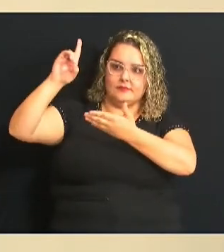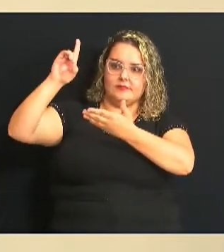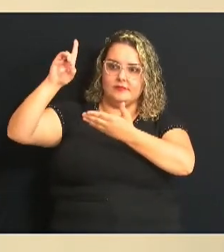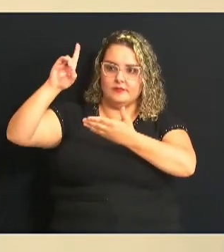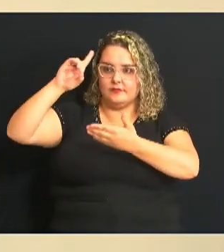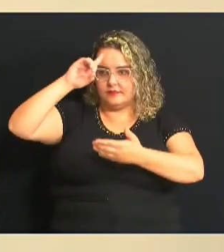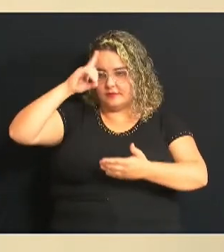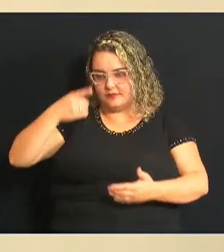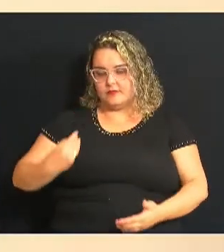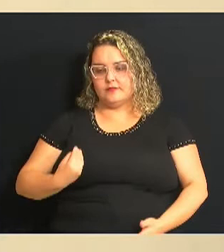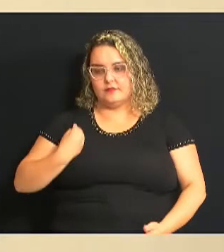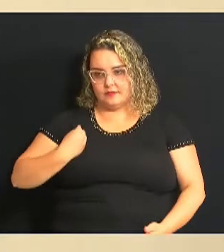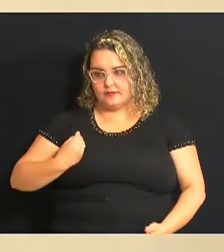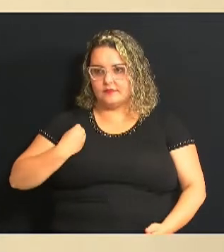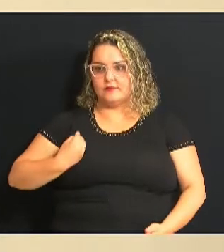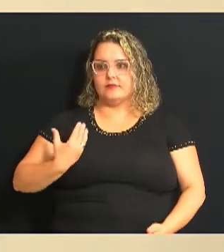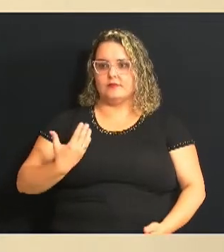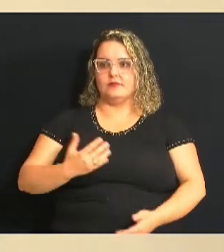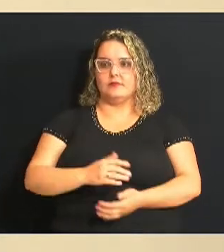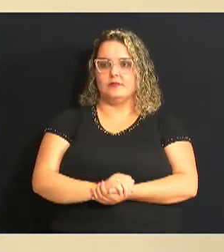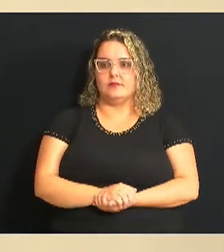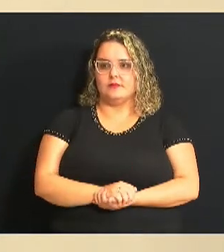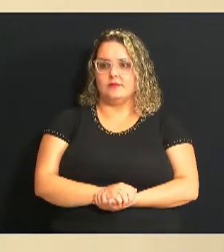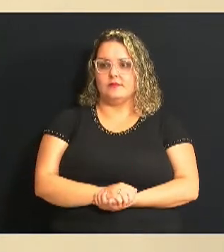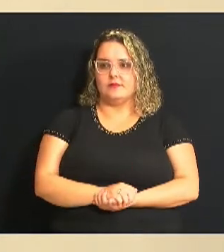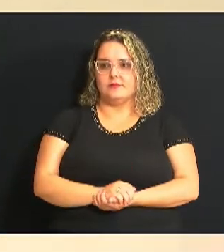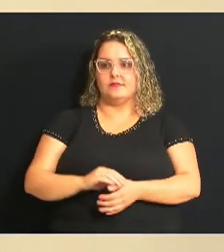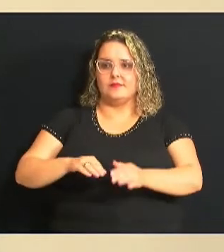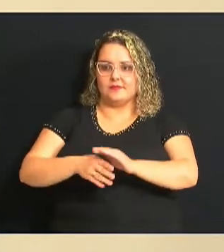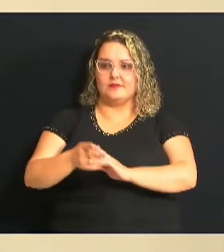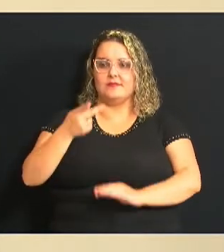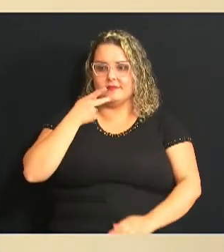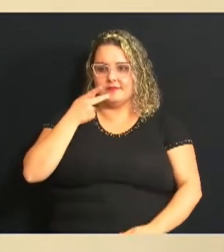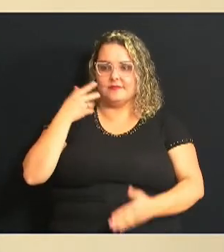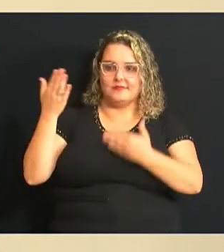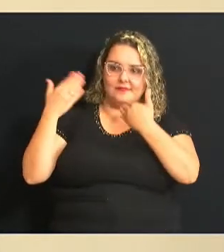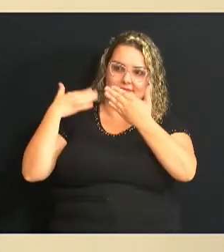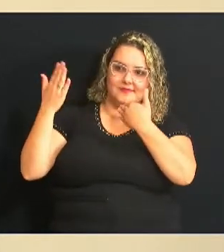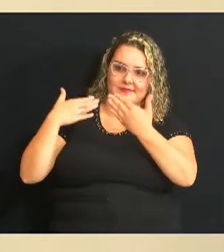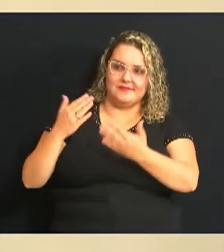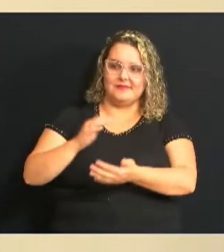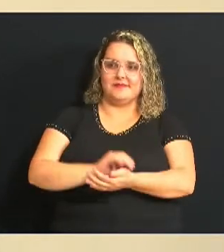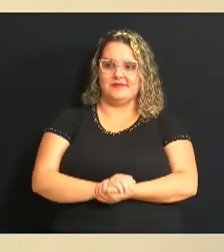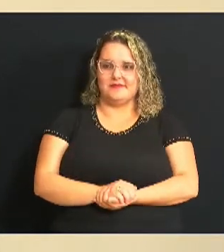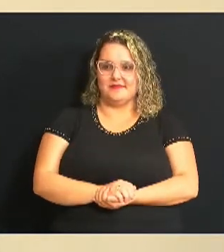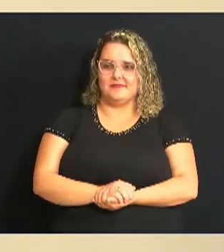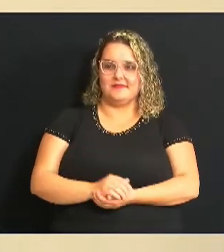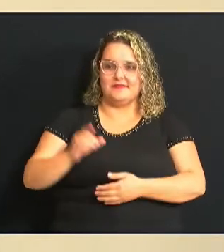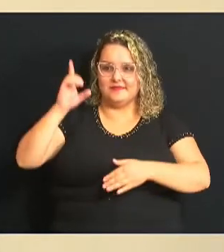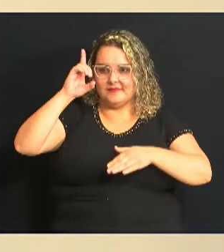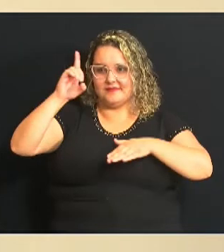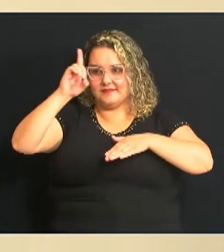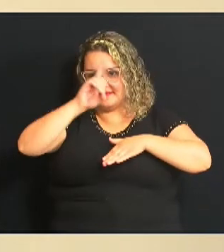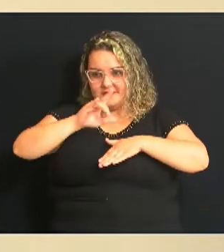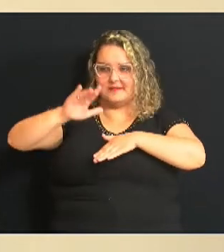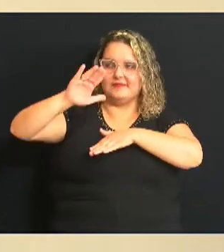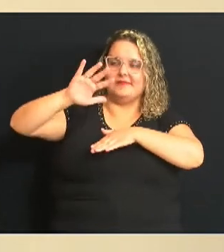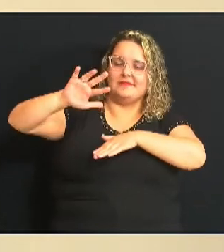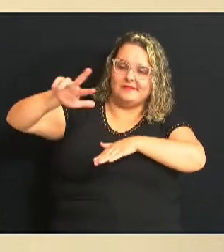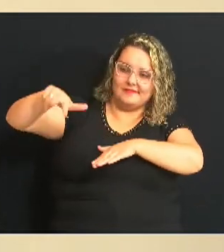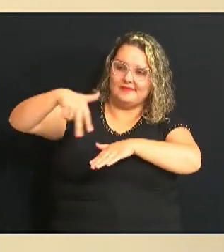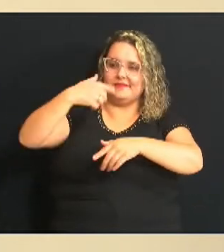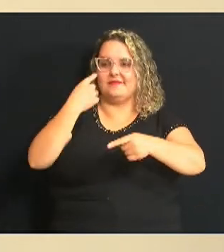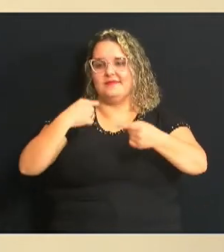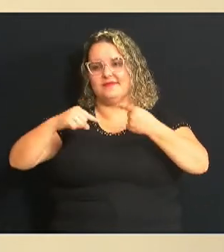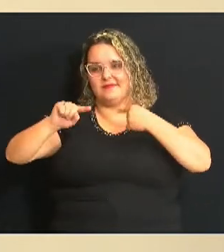vida. E eu costumo falar com Ele que é o meu soberano maestro e, de